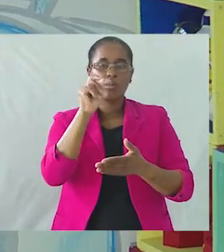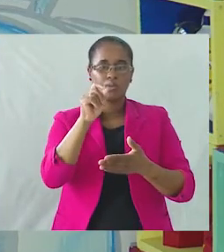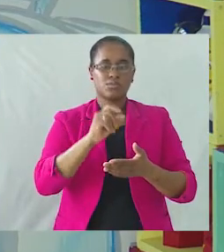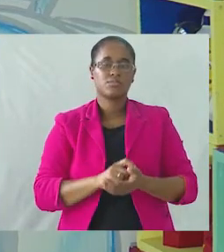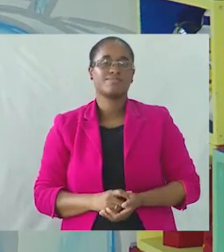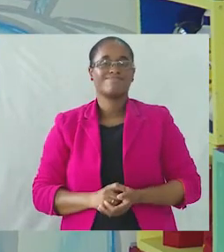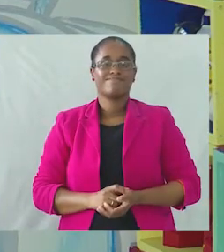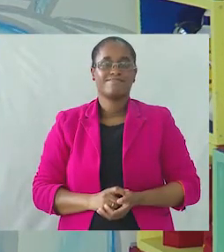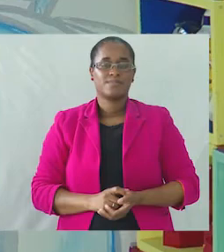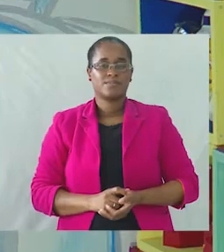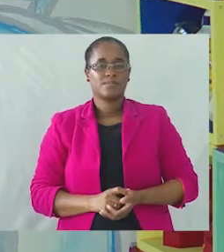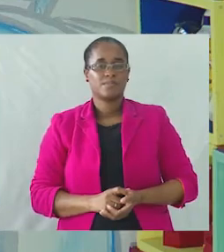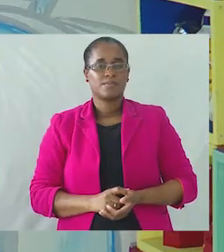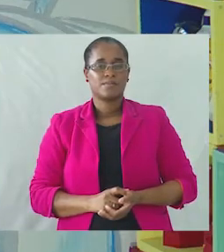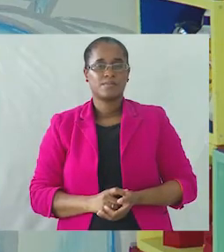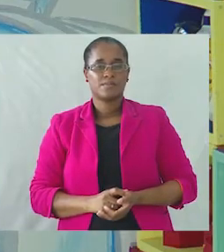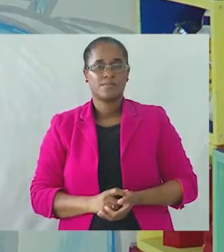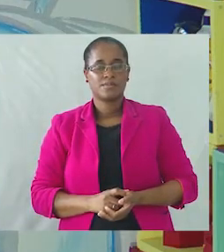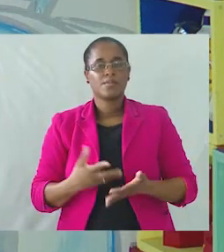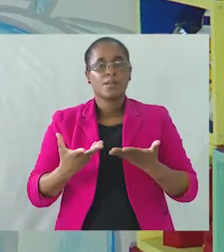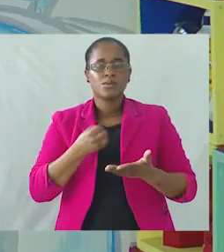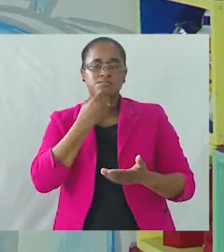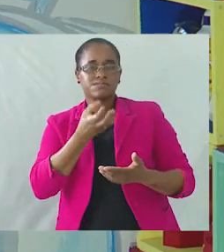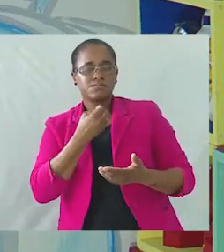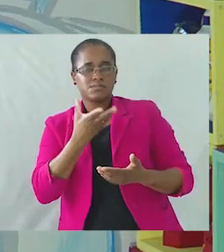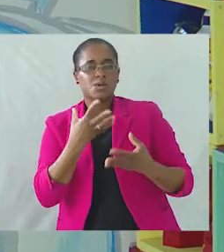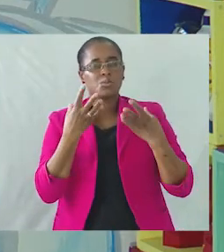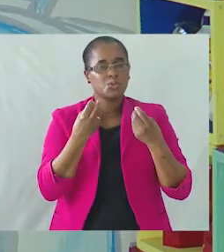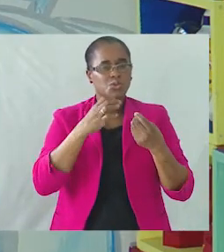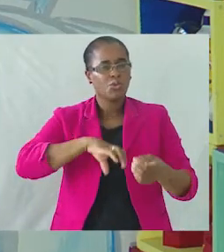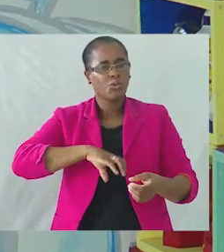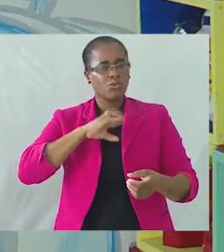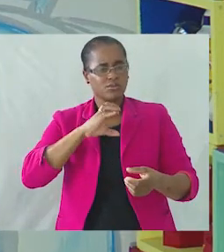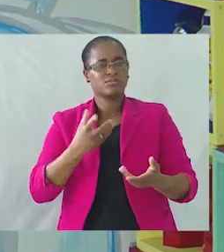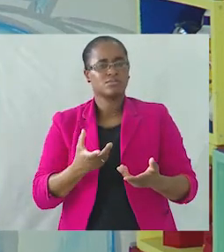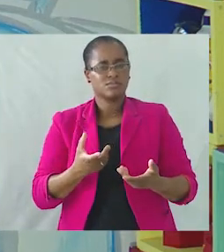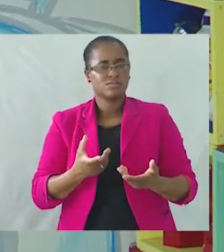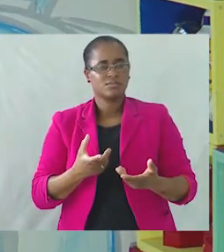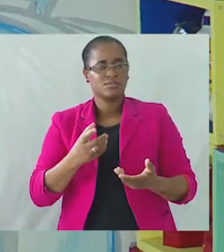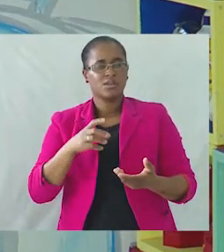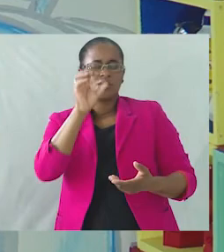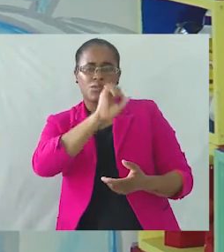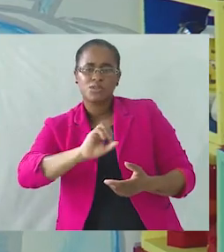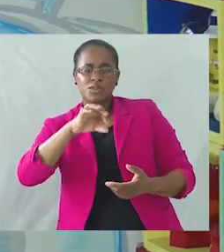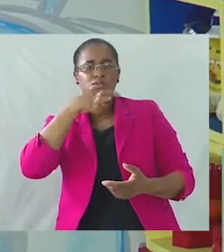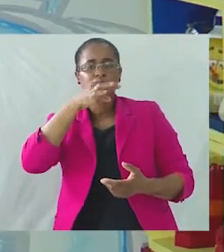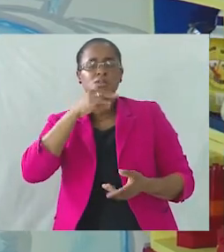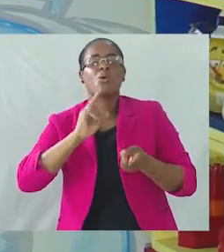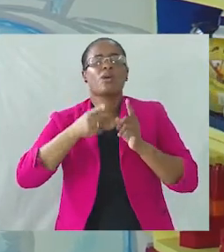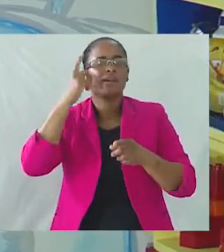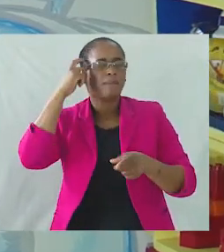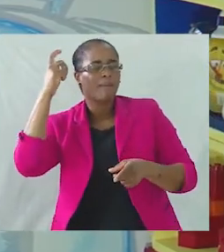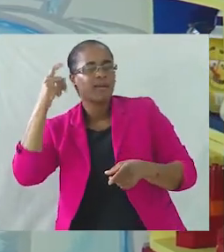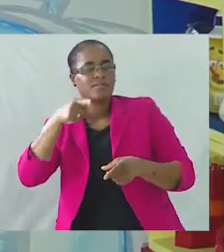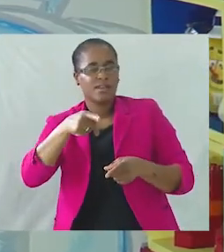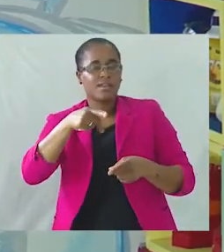ponto. Com argumentos muito convincentes, vocês vão dizer o que acham